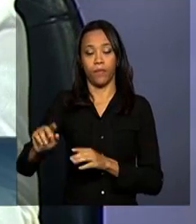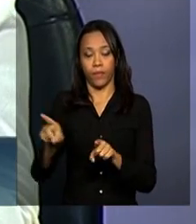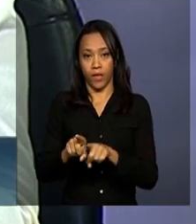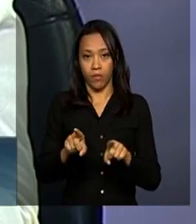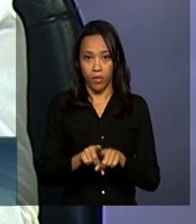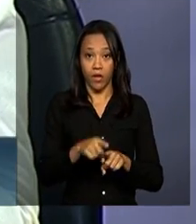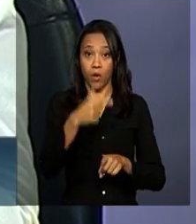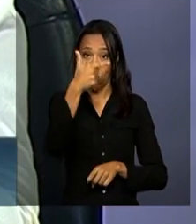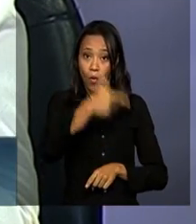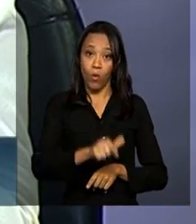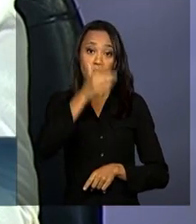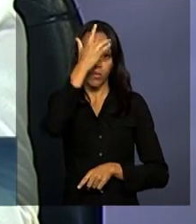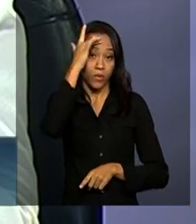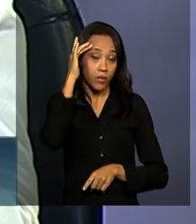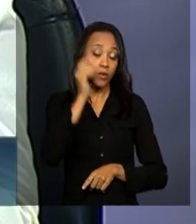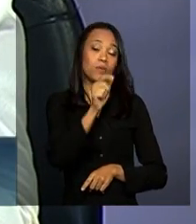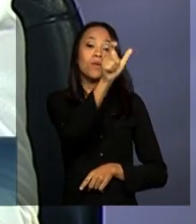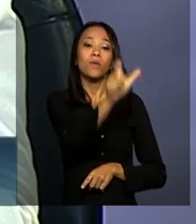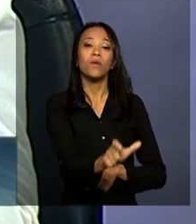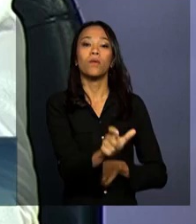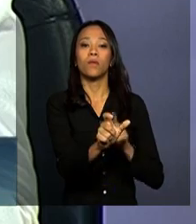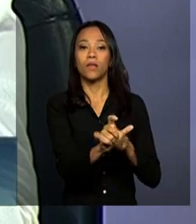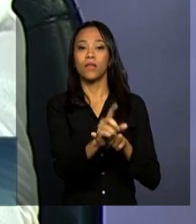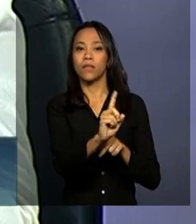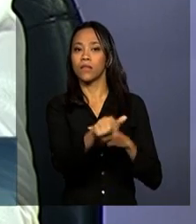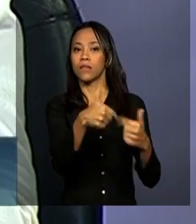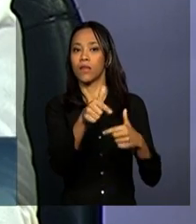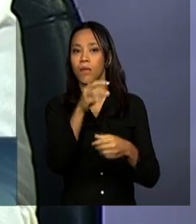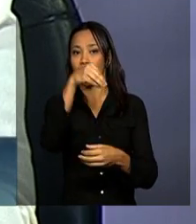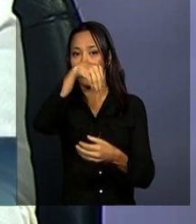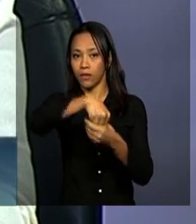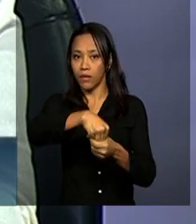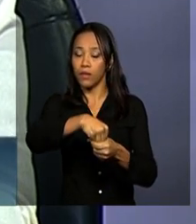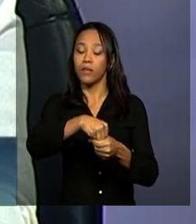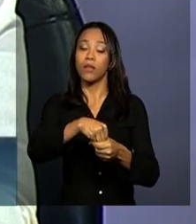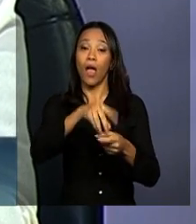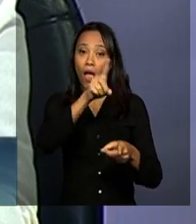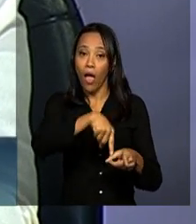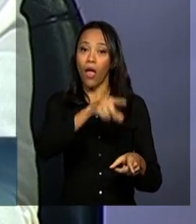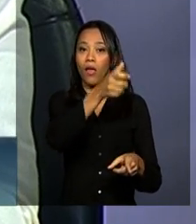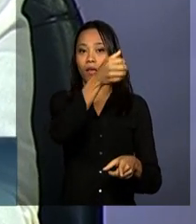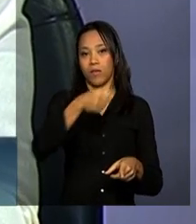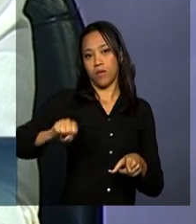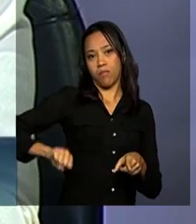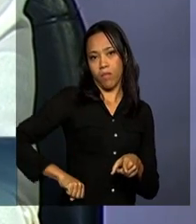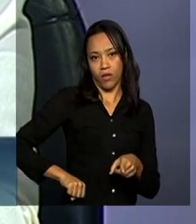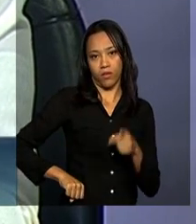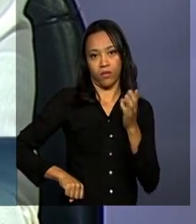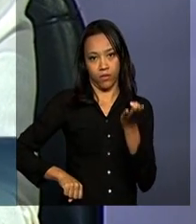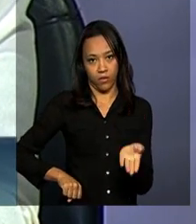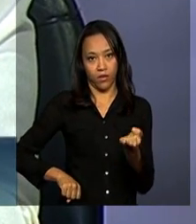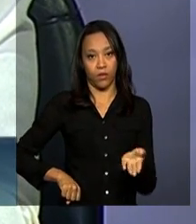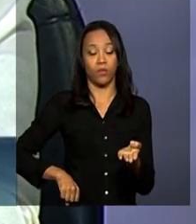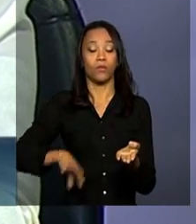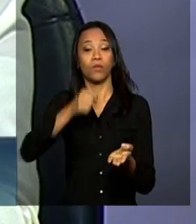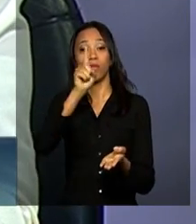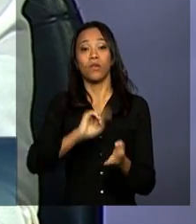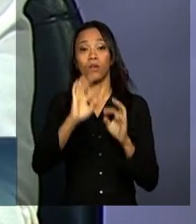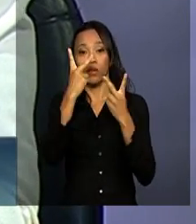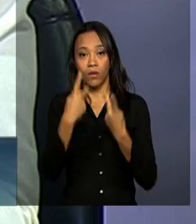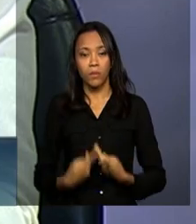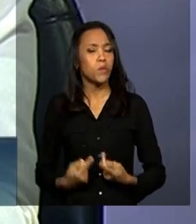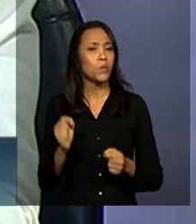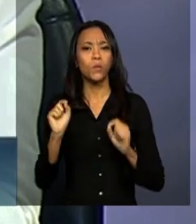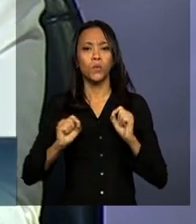é nosso parceiro de todas as horas e é do Ministério das Relações, embaixador do Ministério das Relações nos Direitos Humanos e Temas